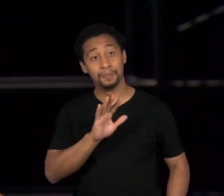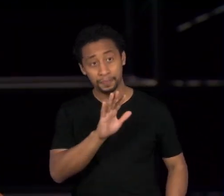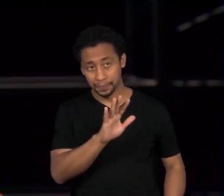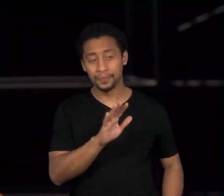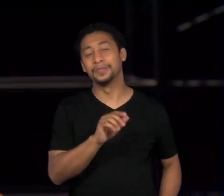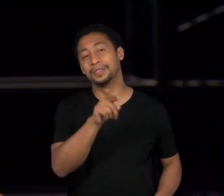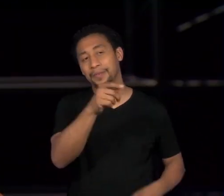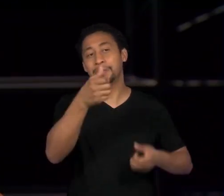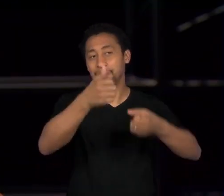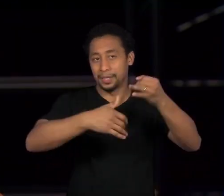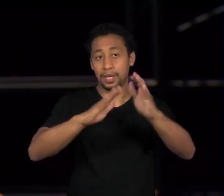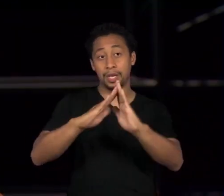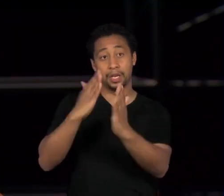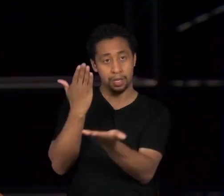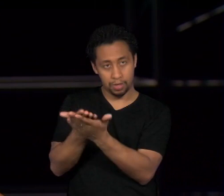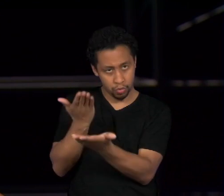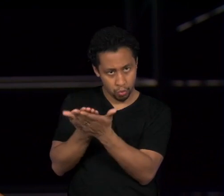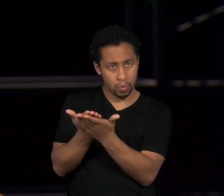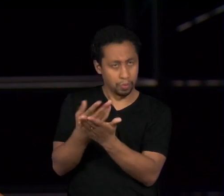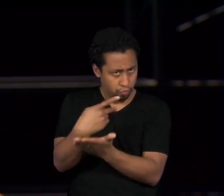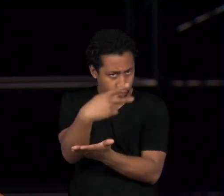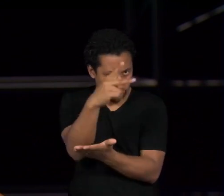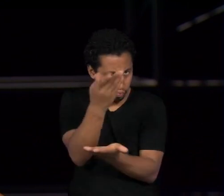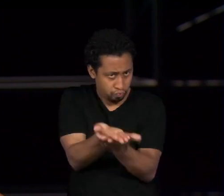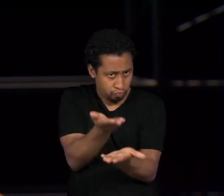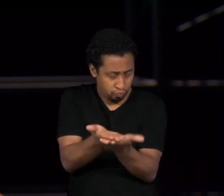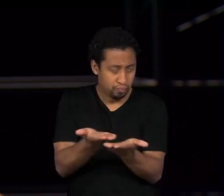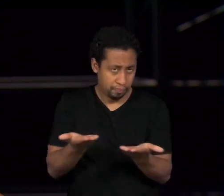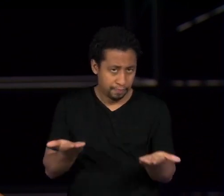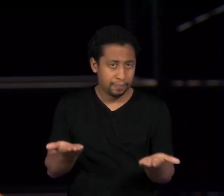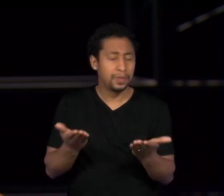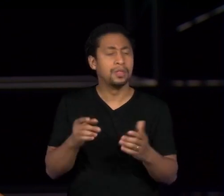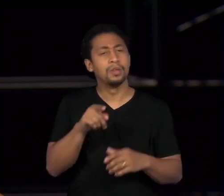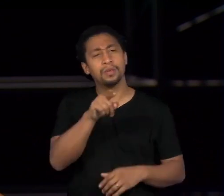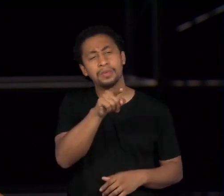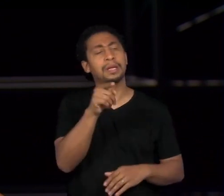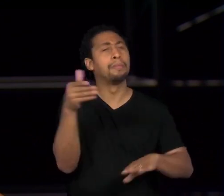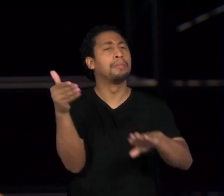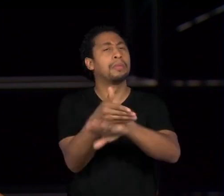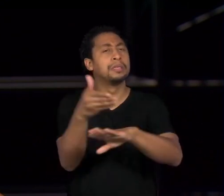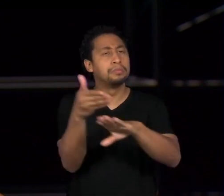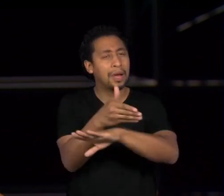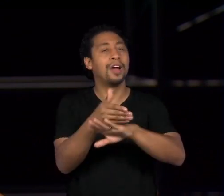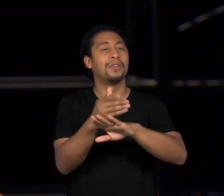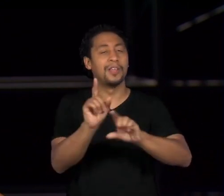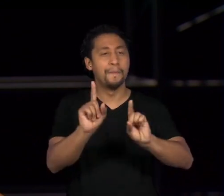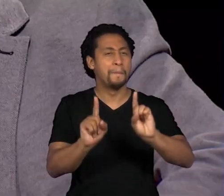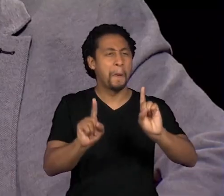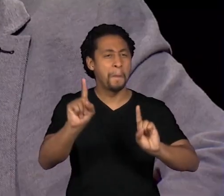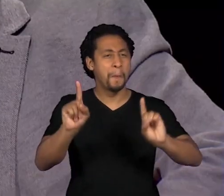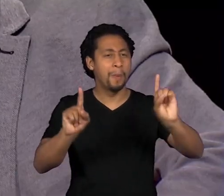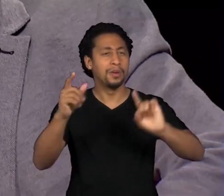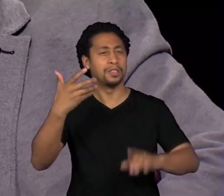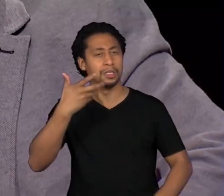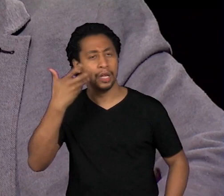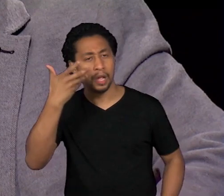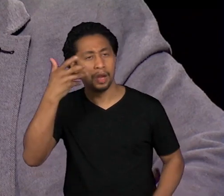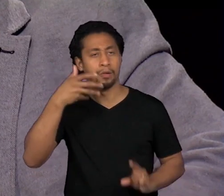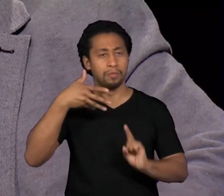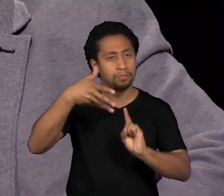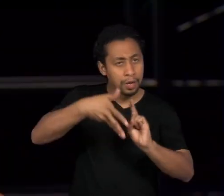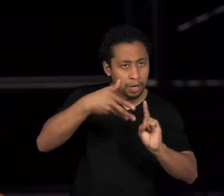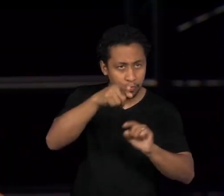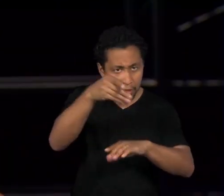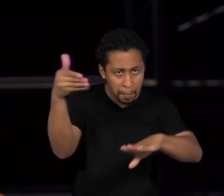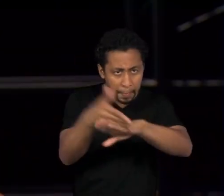seminário ou na escola não sei no colégio você havia sempre concurso de canto declamação oratória tal você participava de